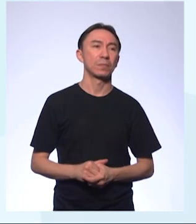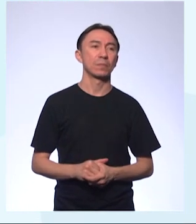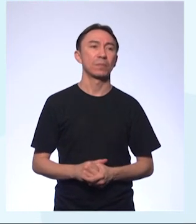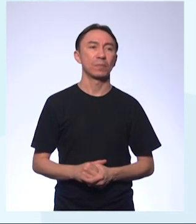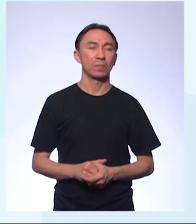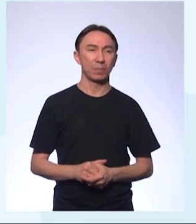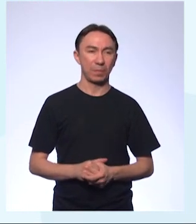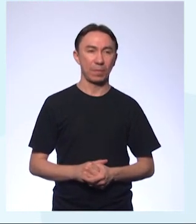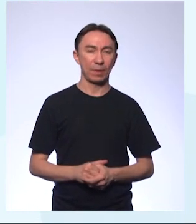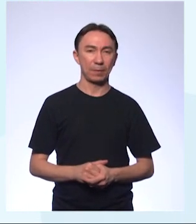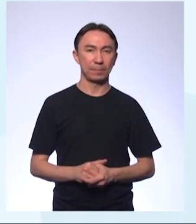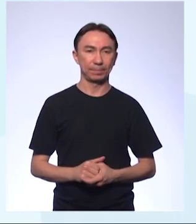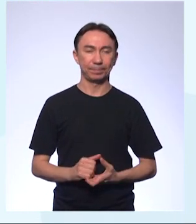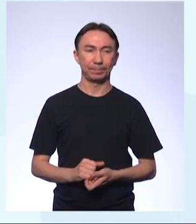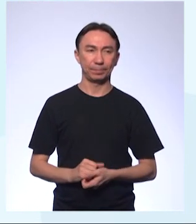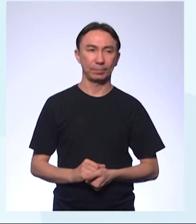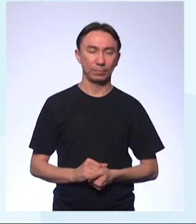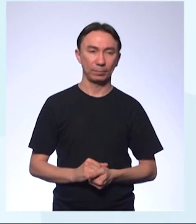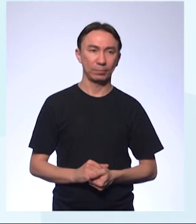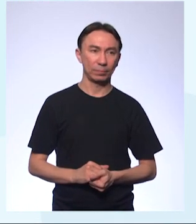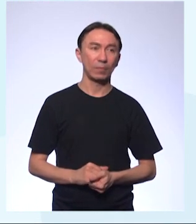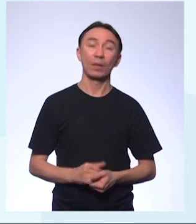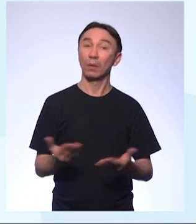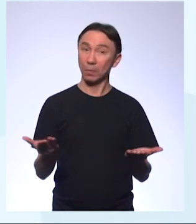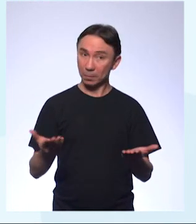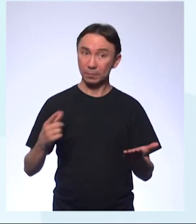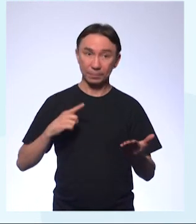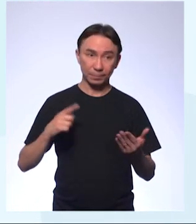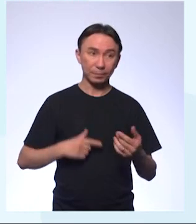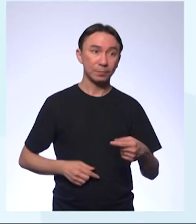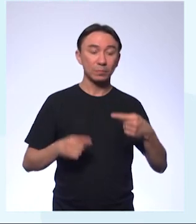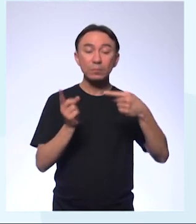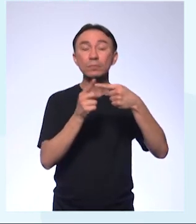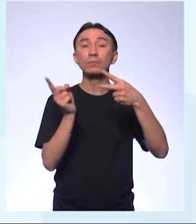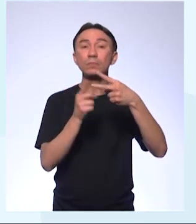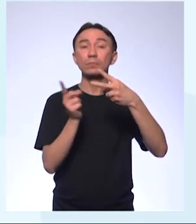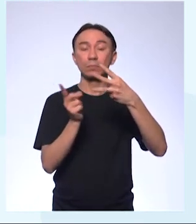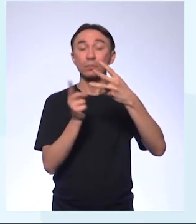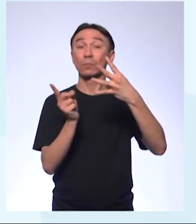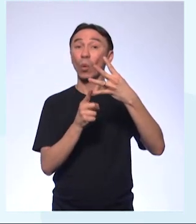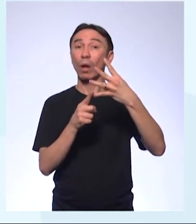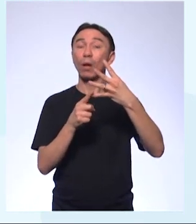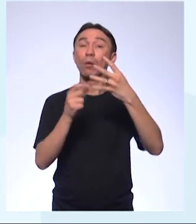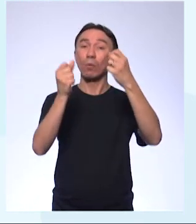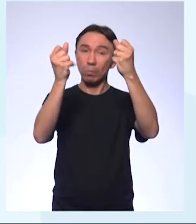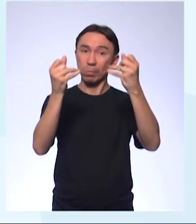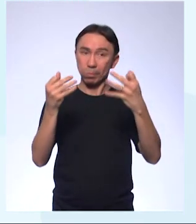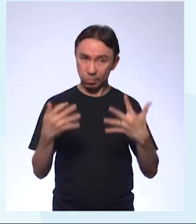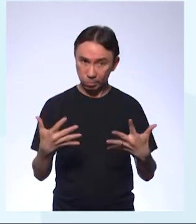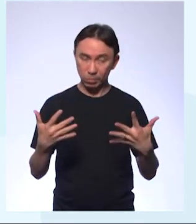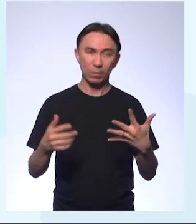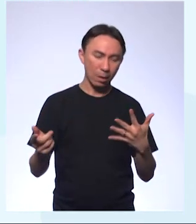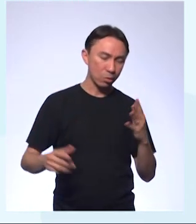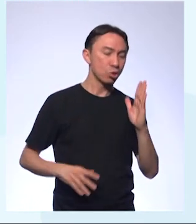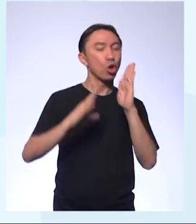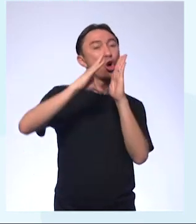alguns requisitos para esse átomo e para esses elétrons estarem onde eles estão. Pode continuar, por favor?